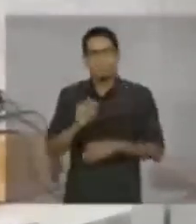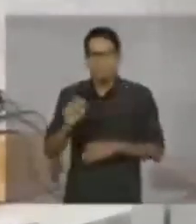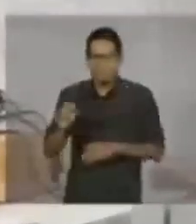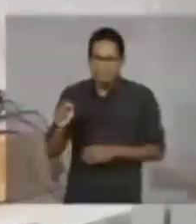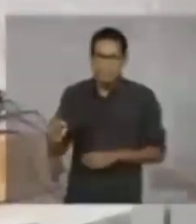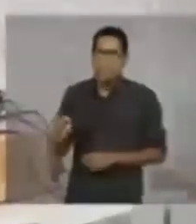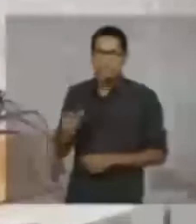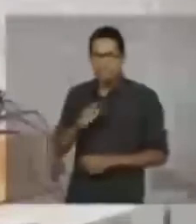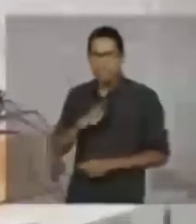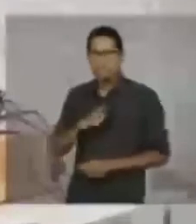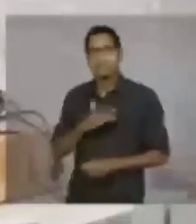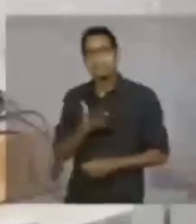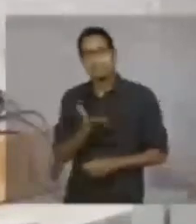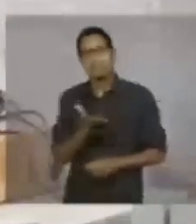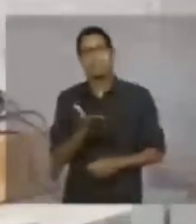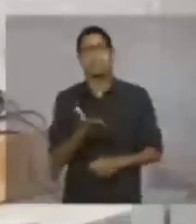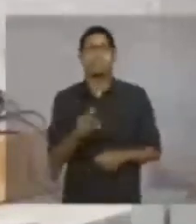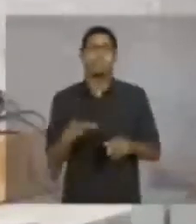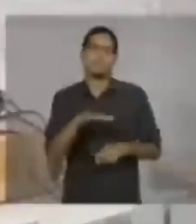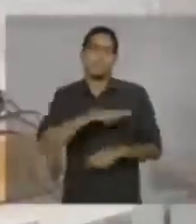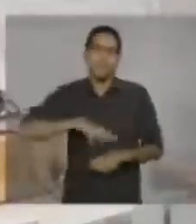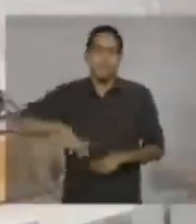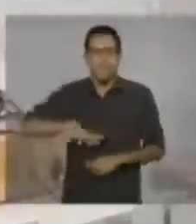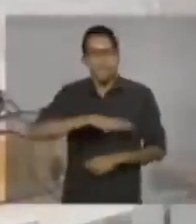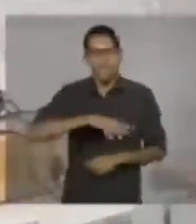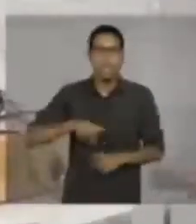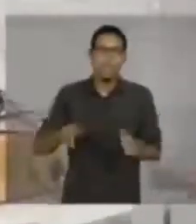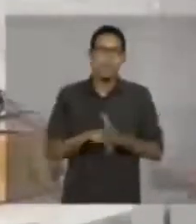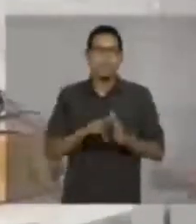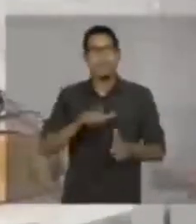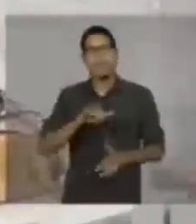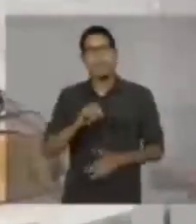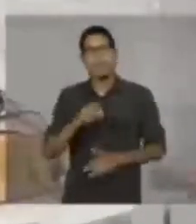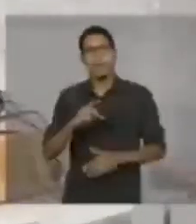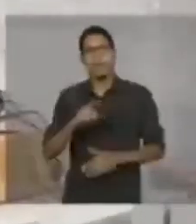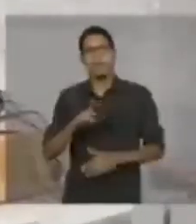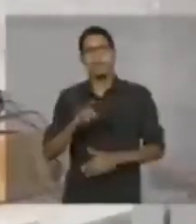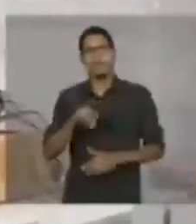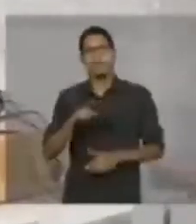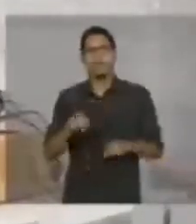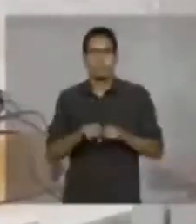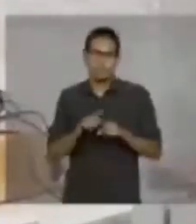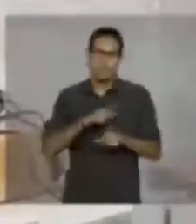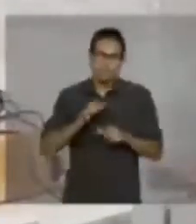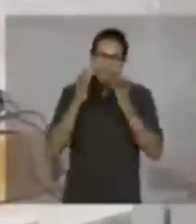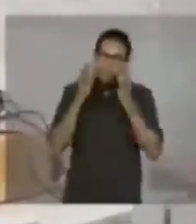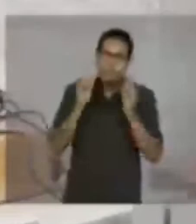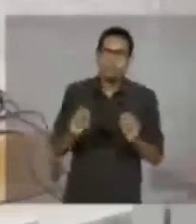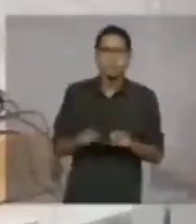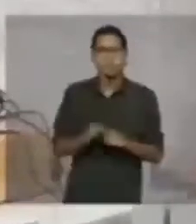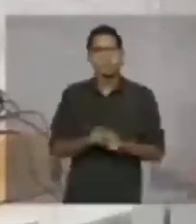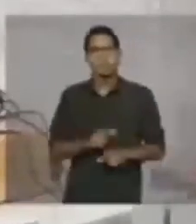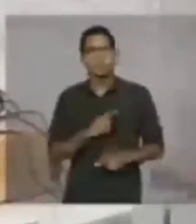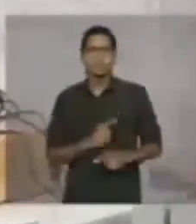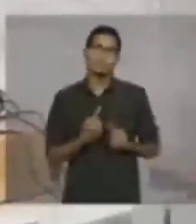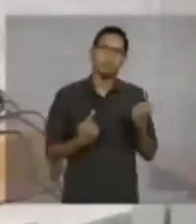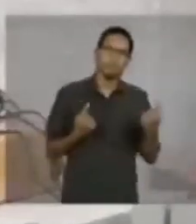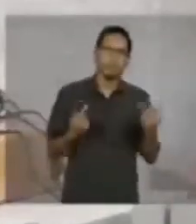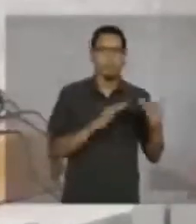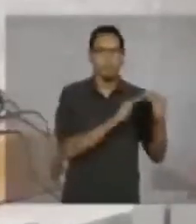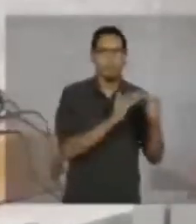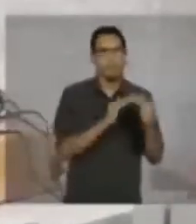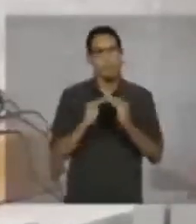intervenções específicas daquele território da Leopoldina, voltados para atenção a moradores de 2 favelas, a moradores